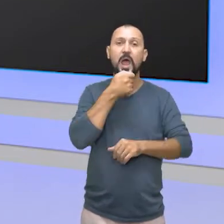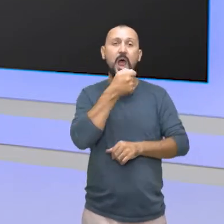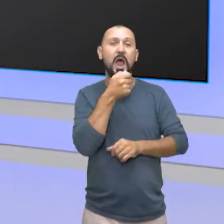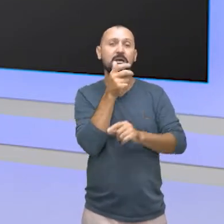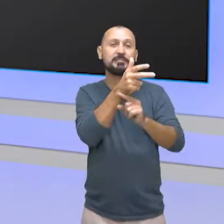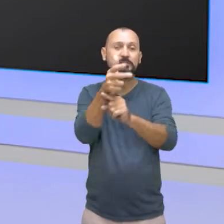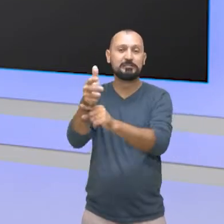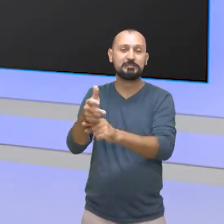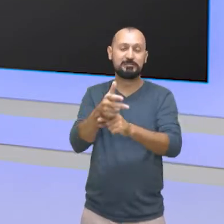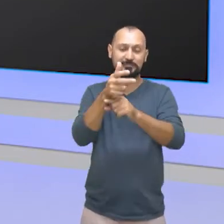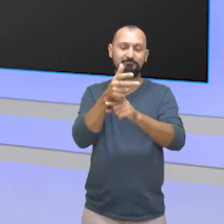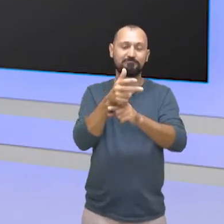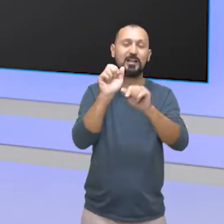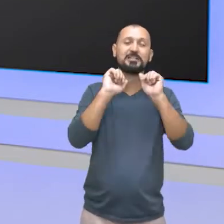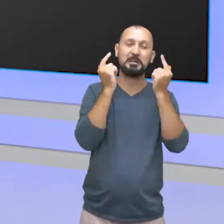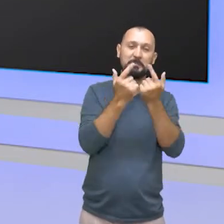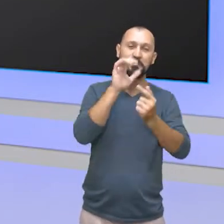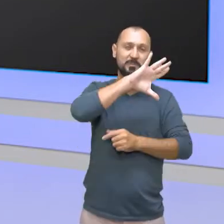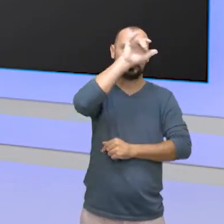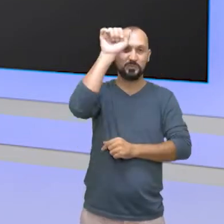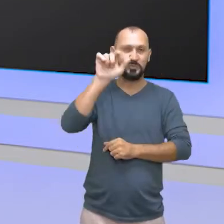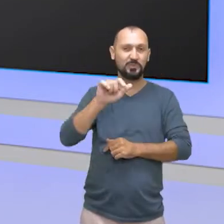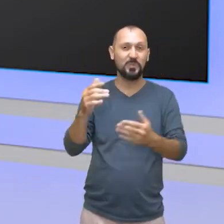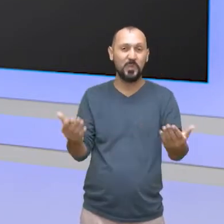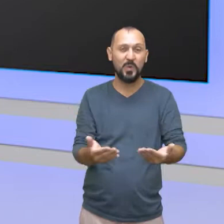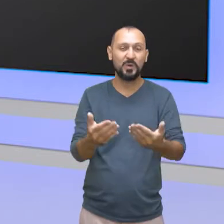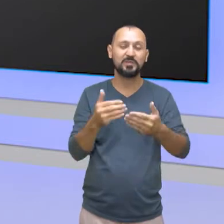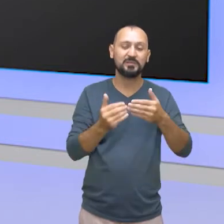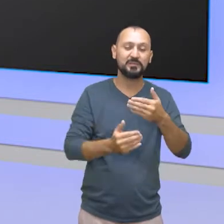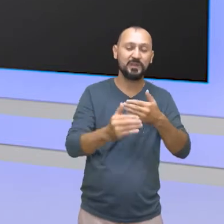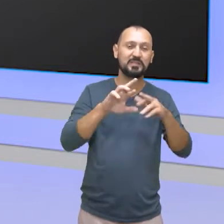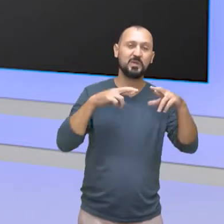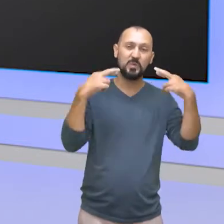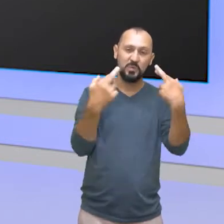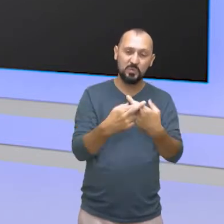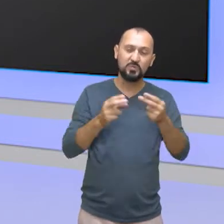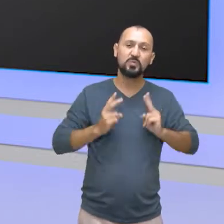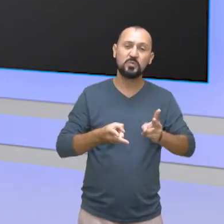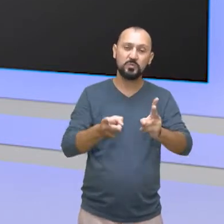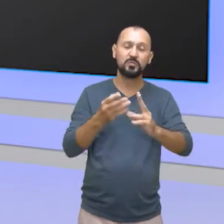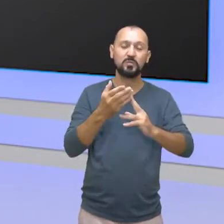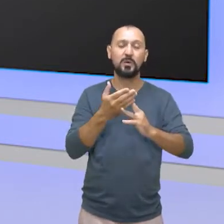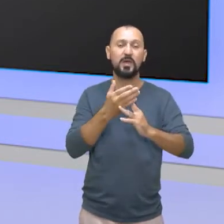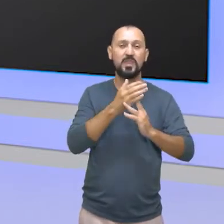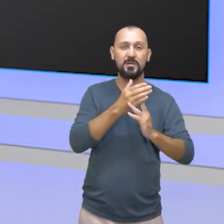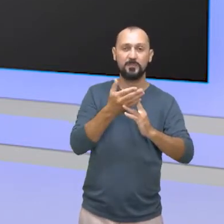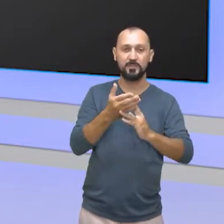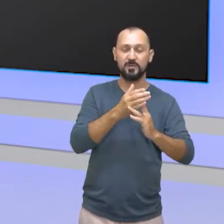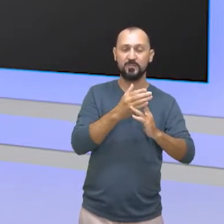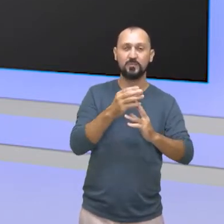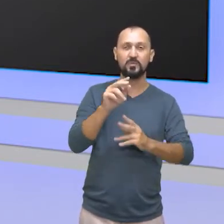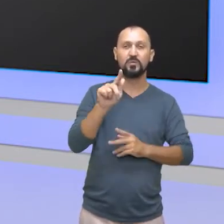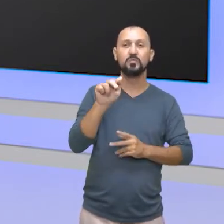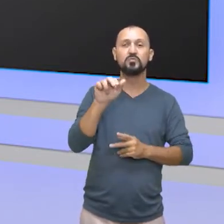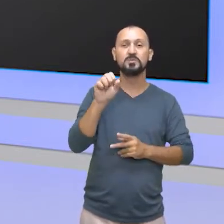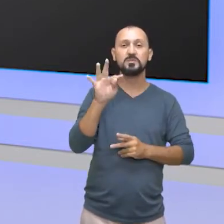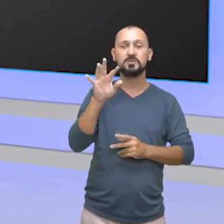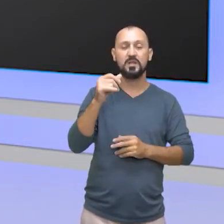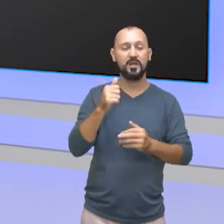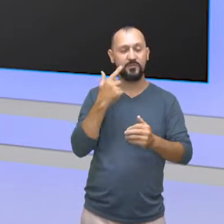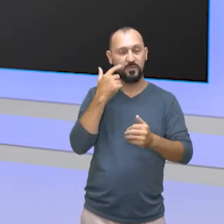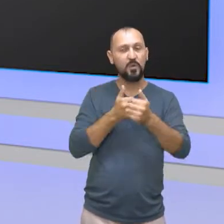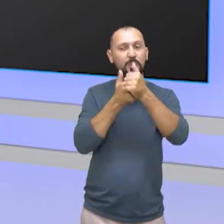da imprensa à Assembleia Legislativa de Mato Grosso do Sul. As sessões continuam híbridas. Gustavo